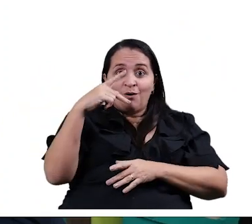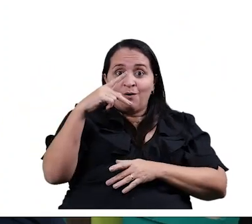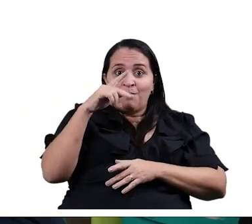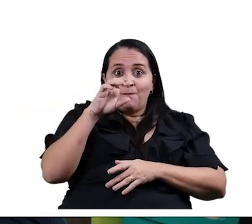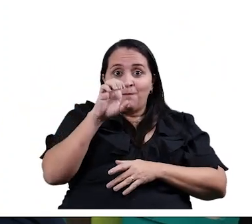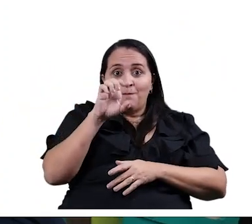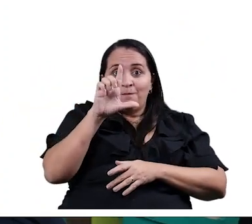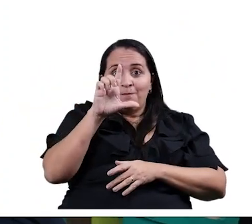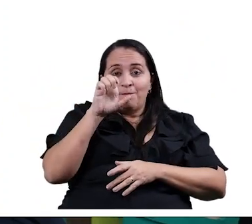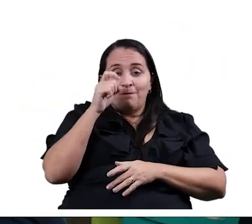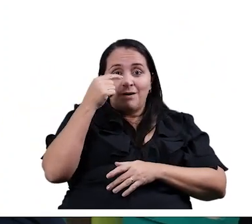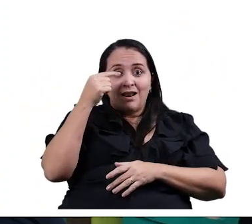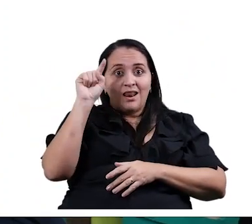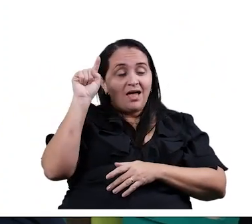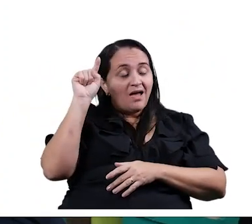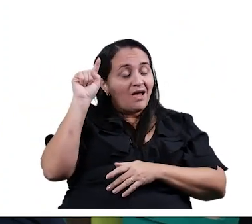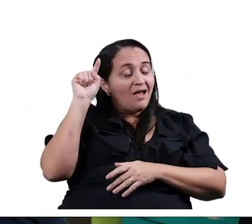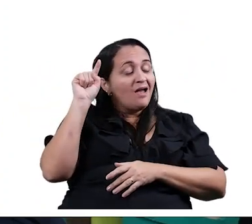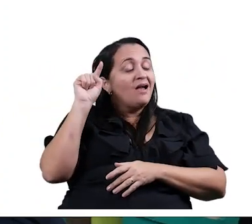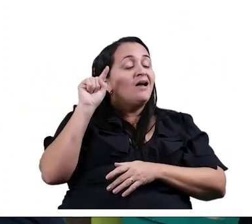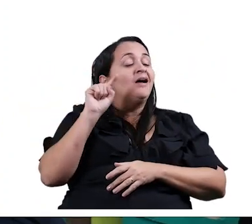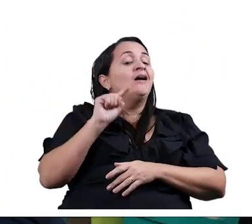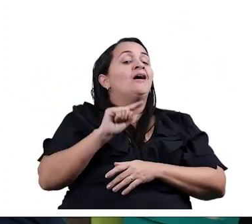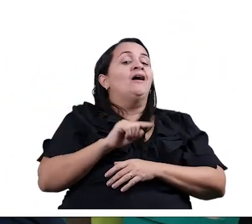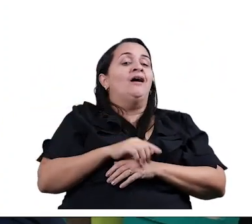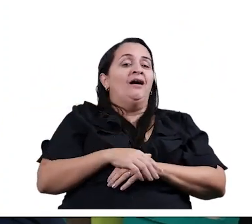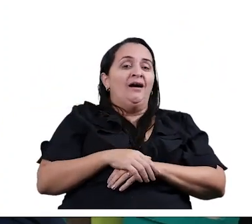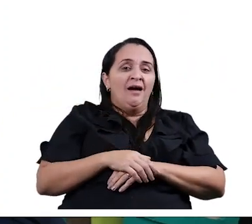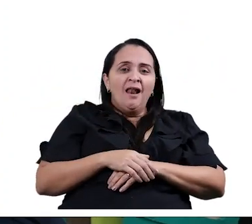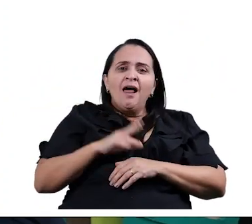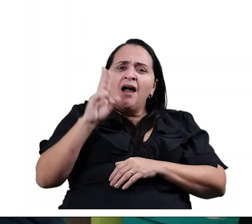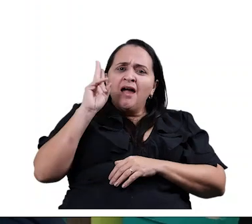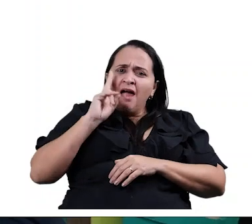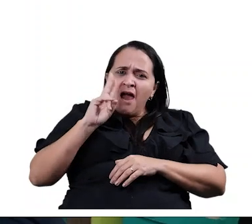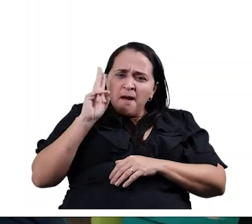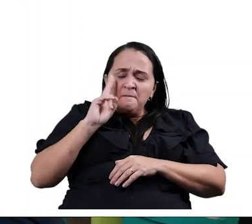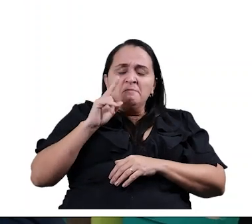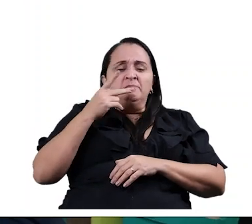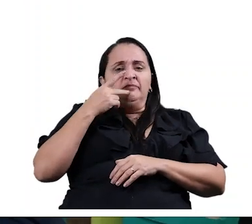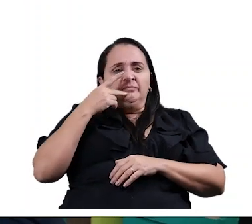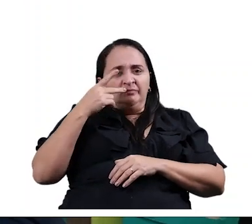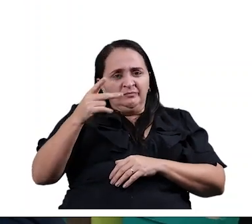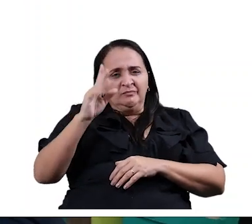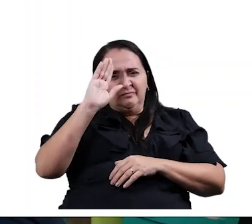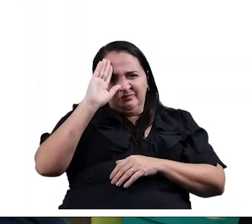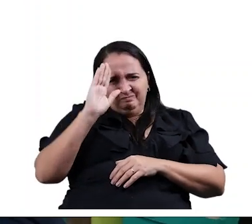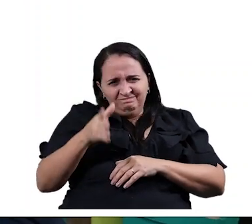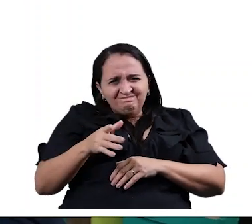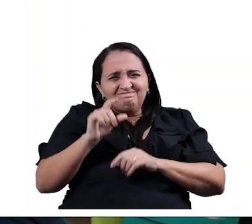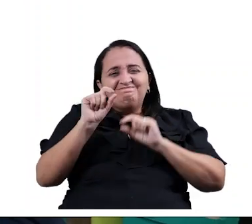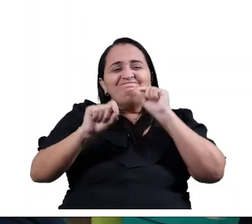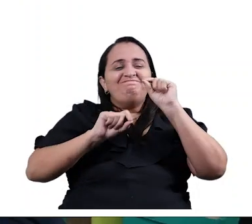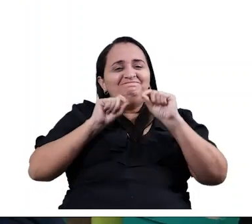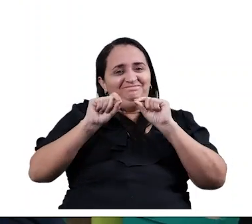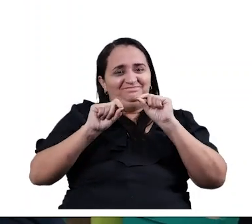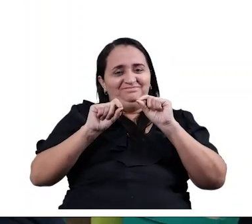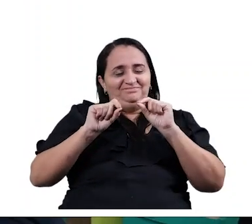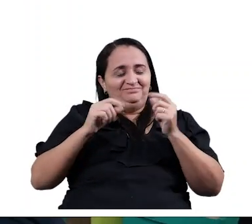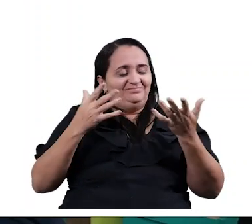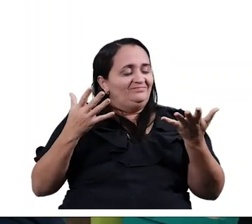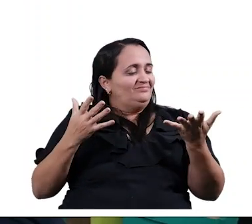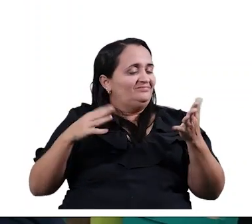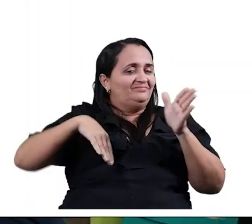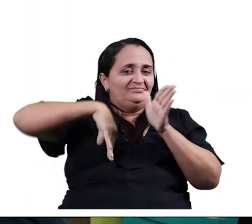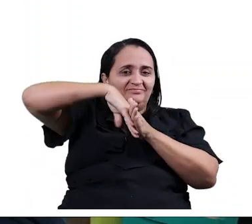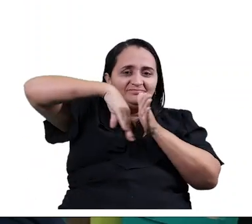você for mais atenado, mais ligado, lembra que eu falei de esporte? Futebol é a paixão, né,